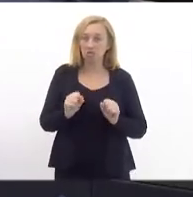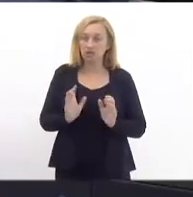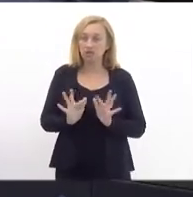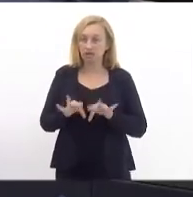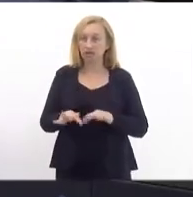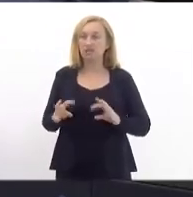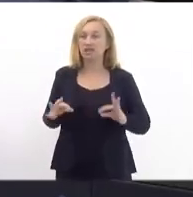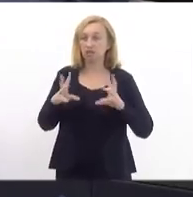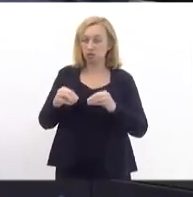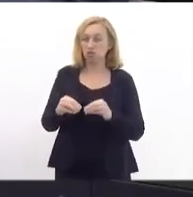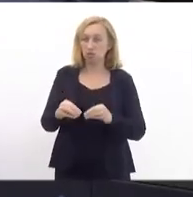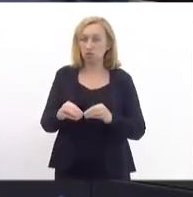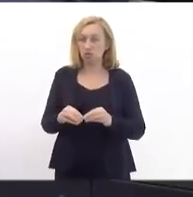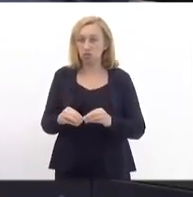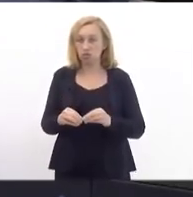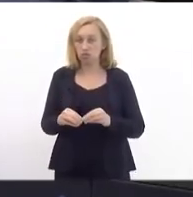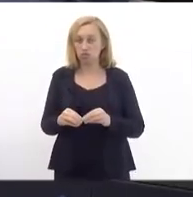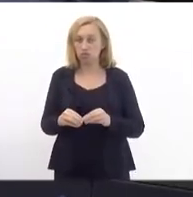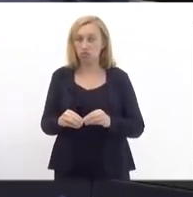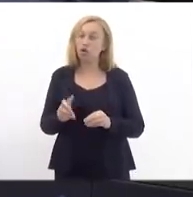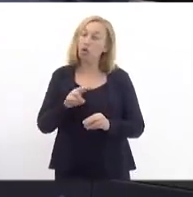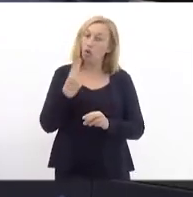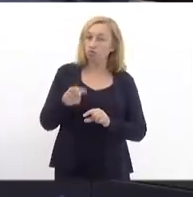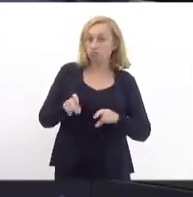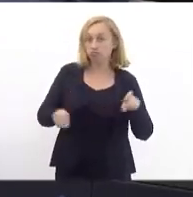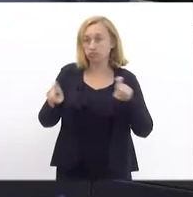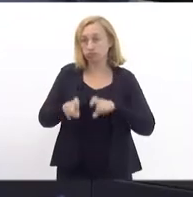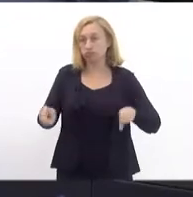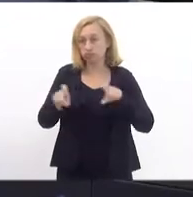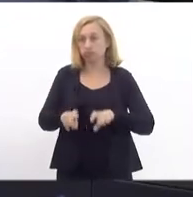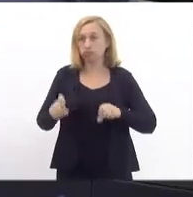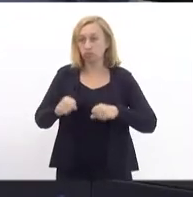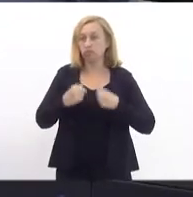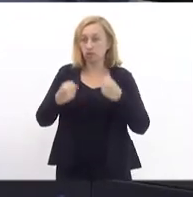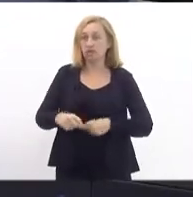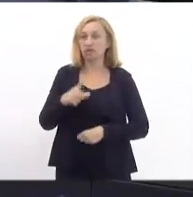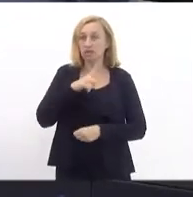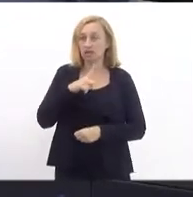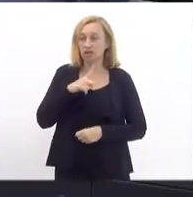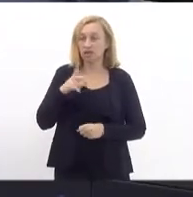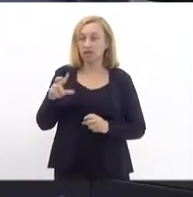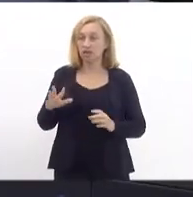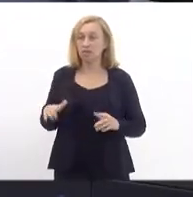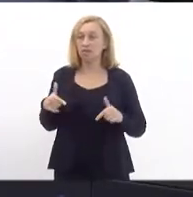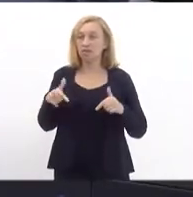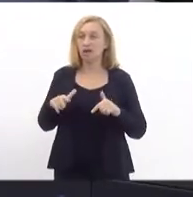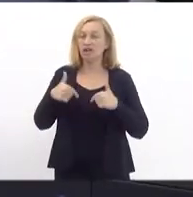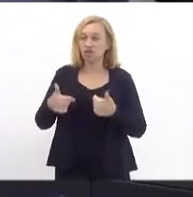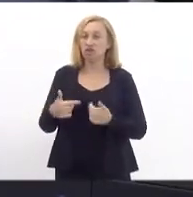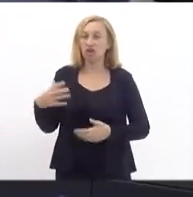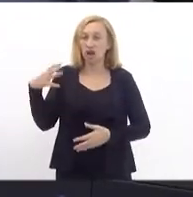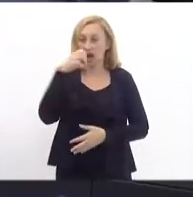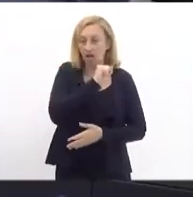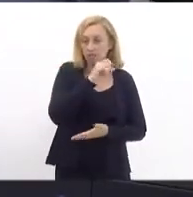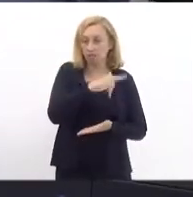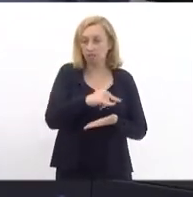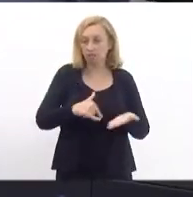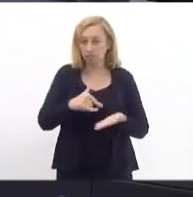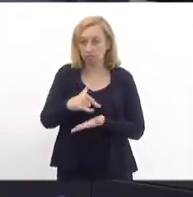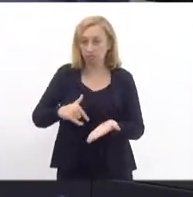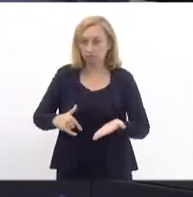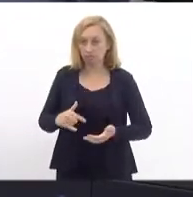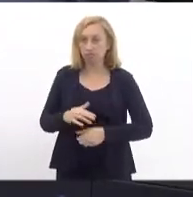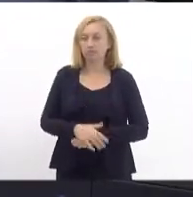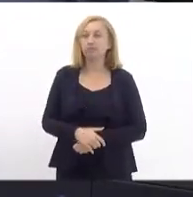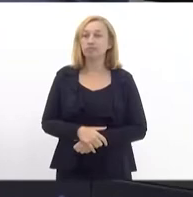diversas variantes, ou um computador pudesse fazer isso. Mas aí são muitos documentos, mas se chega a essa questão.